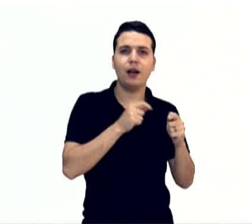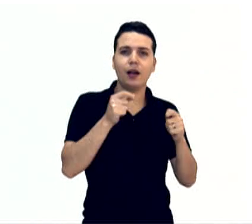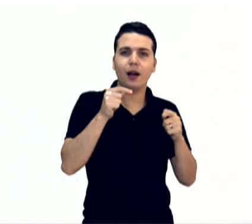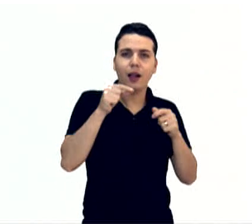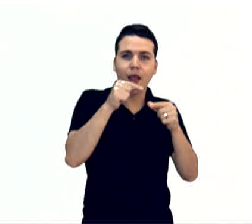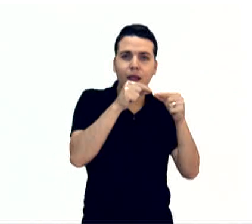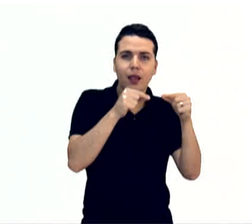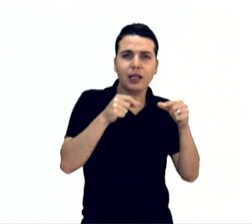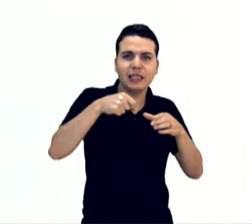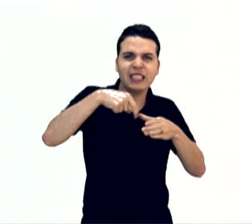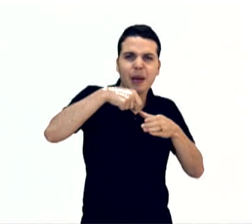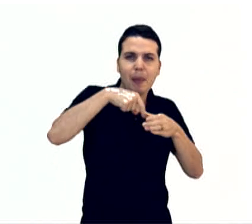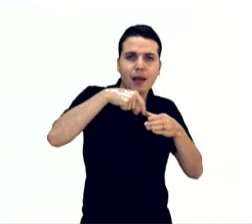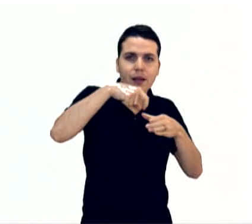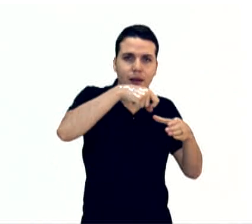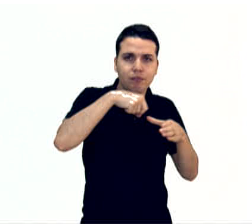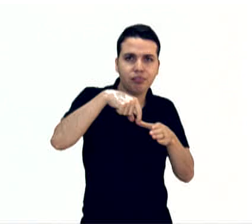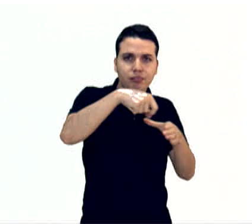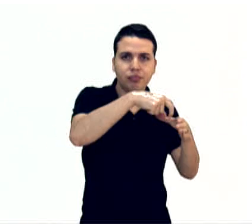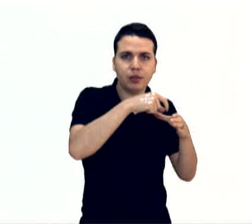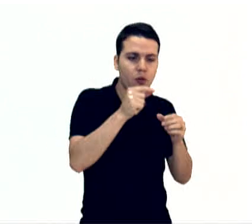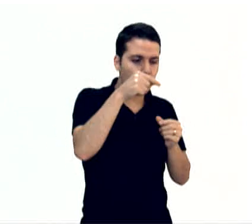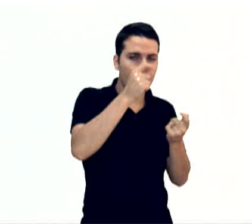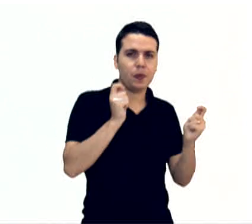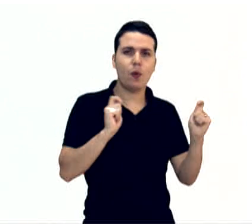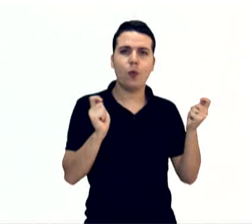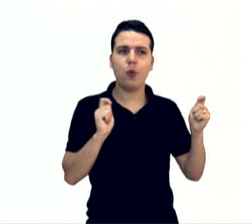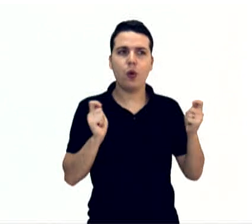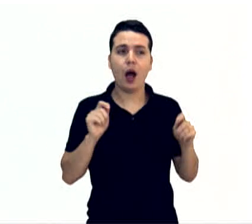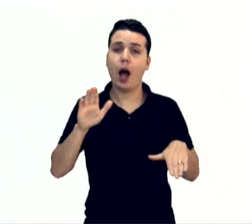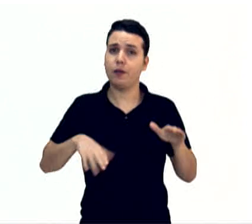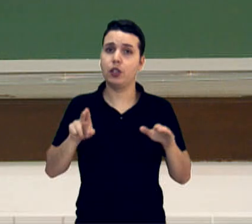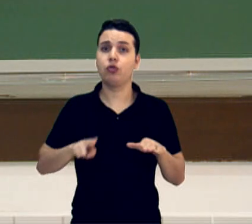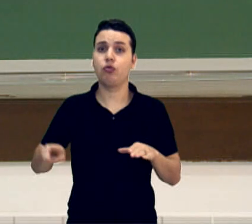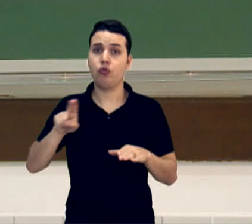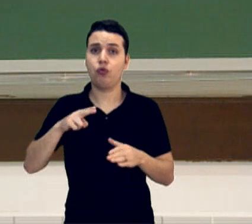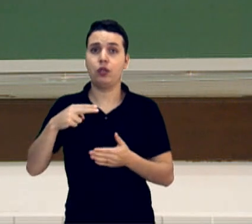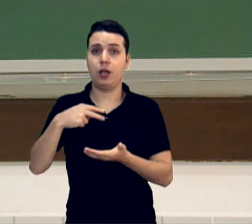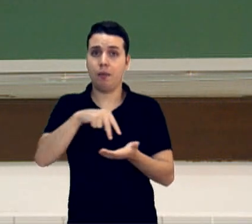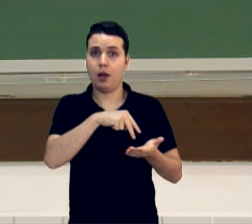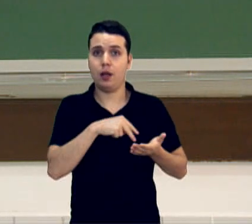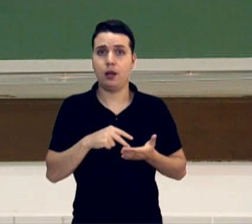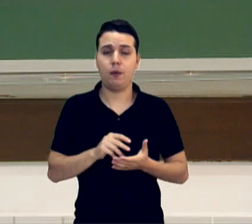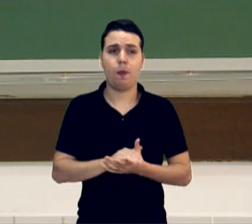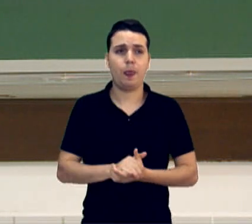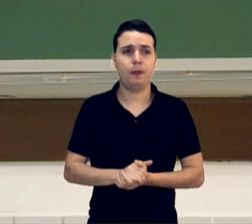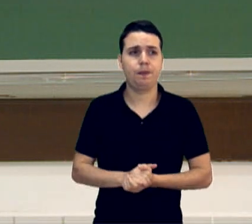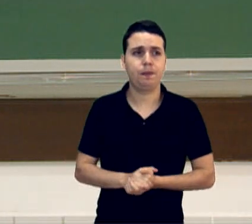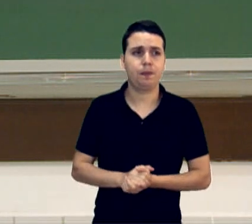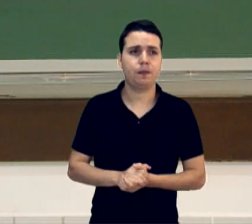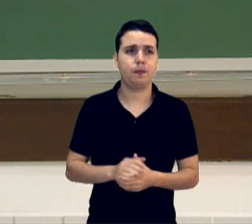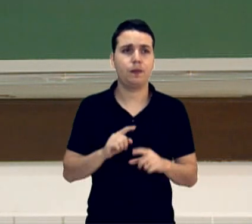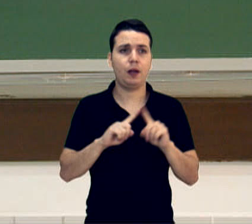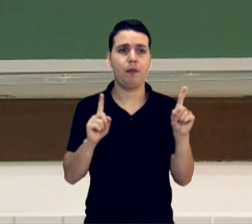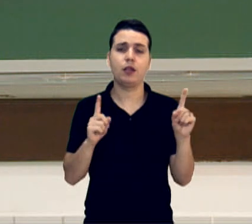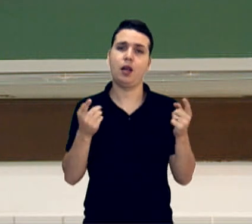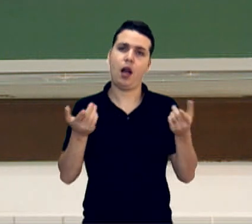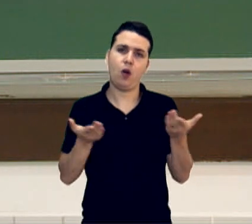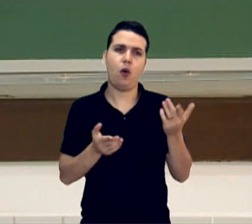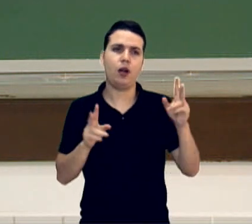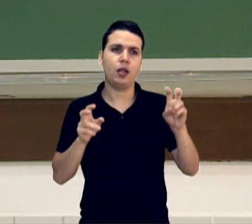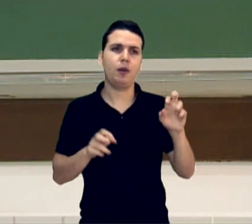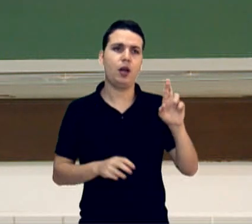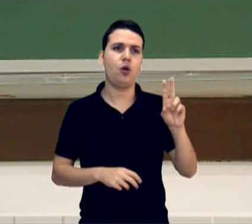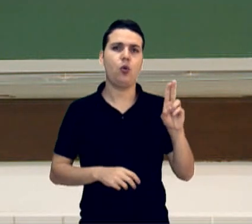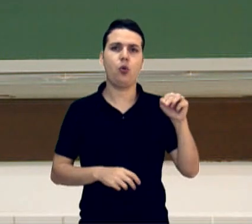vão fazendo o ritmo, né? Muitas vezes usam para dançar, né? As maracas. Mas aqui a gente está falando da rumba mais de